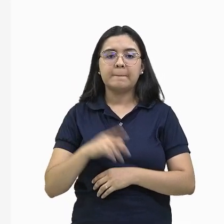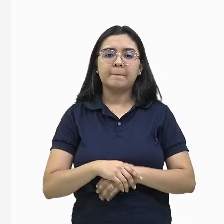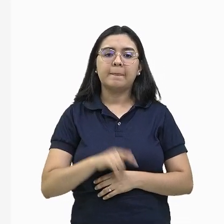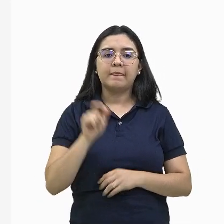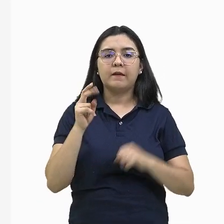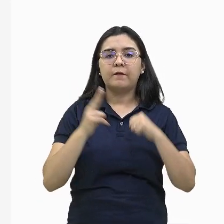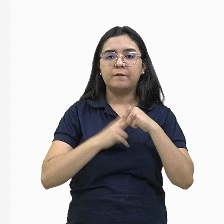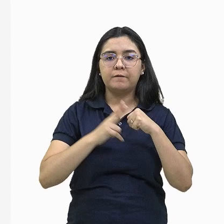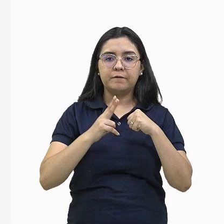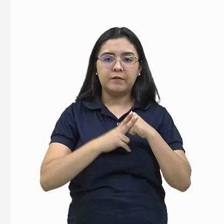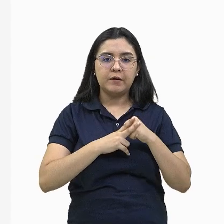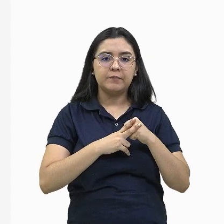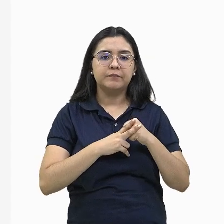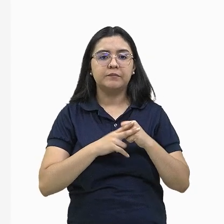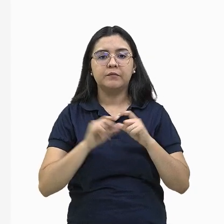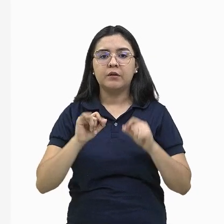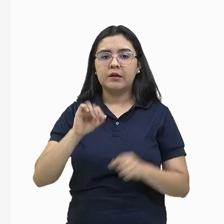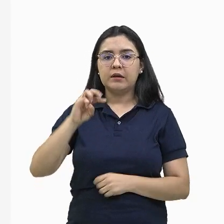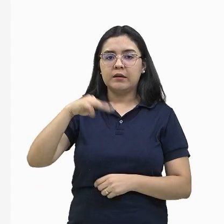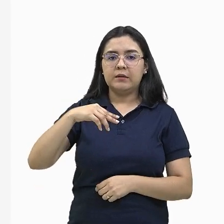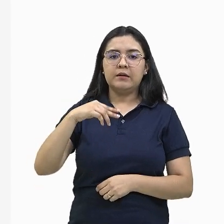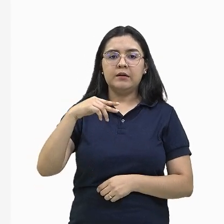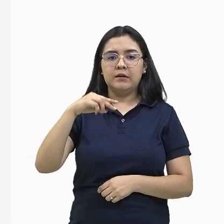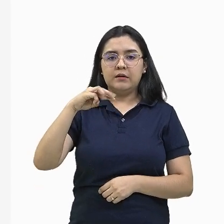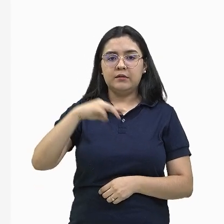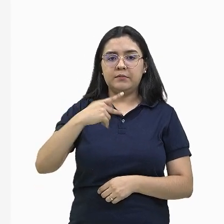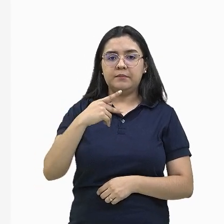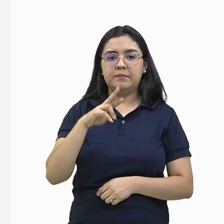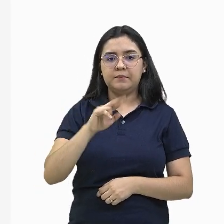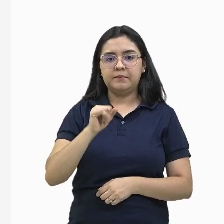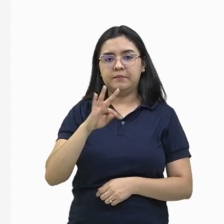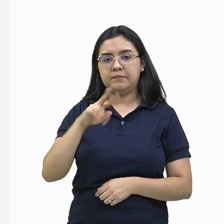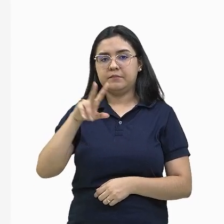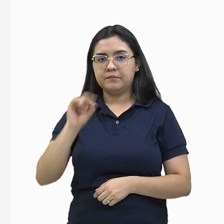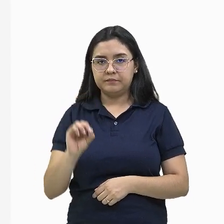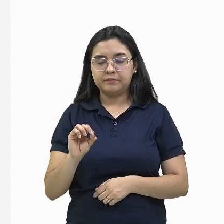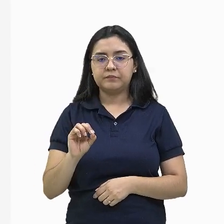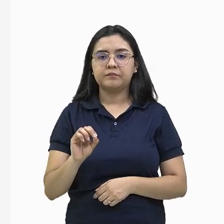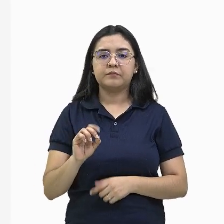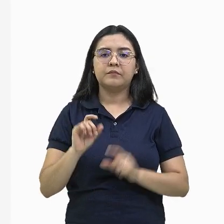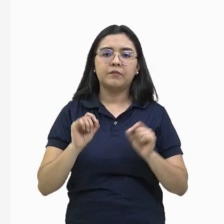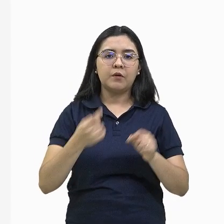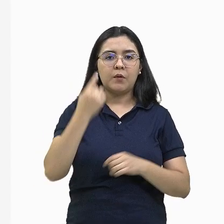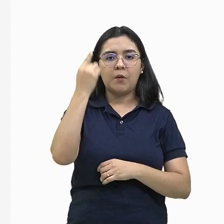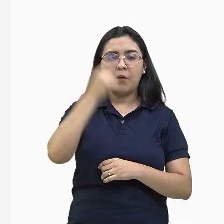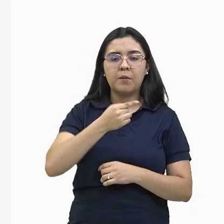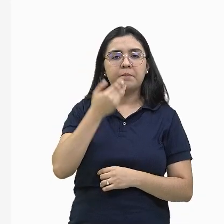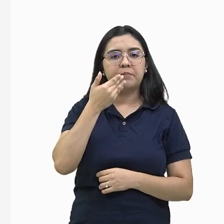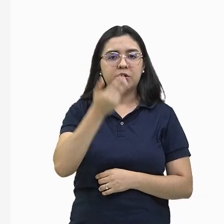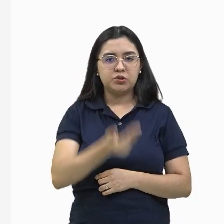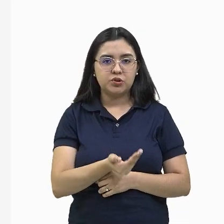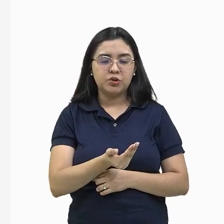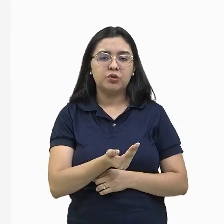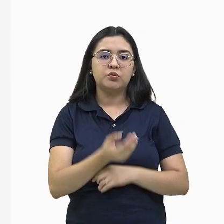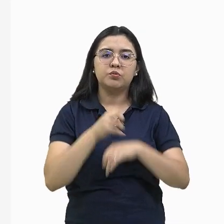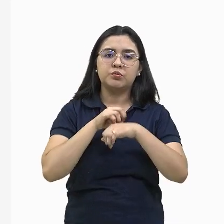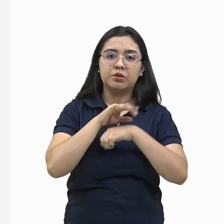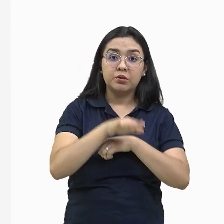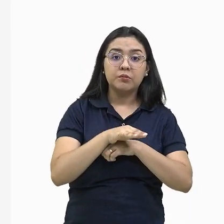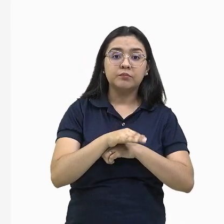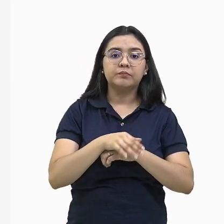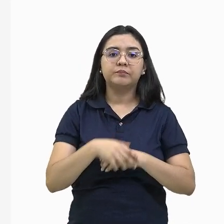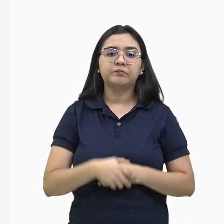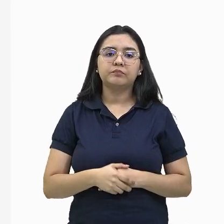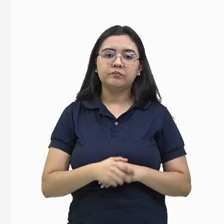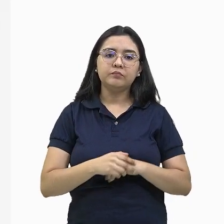que assume a forma para fazer com que expressar ordem, pedido, sugestão. Então, o